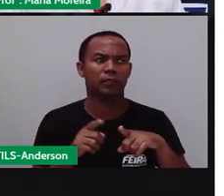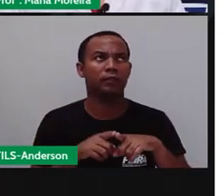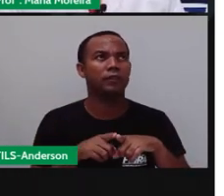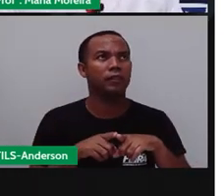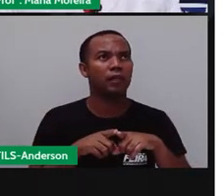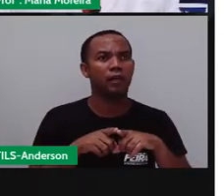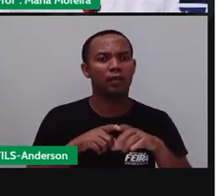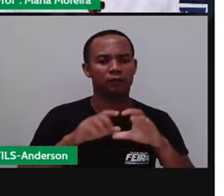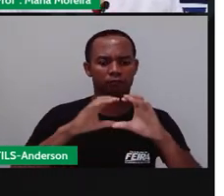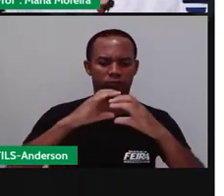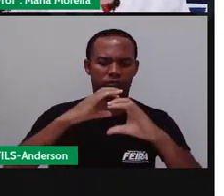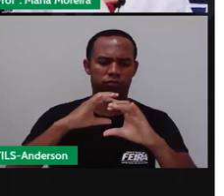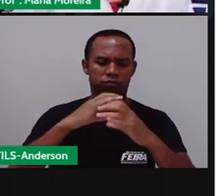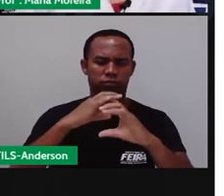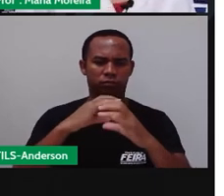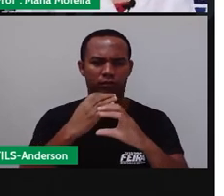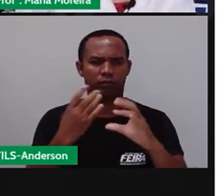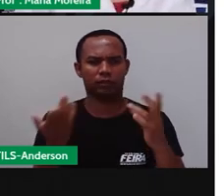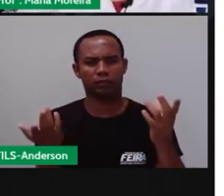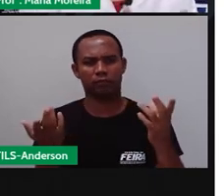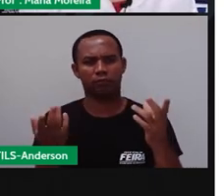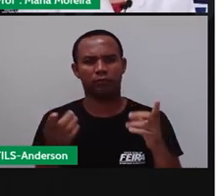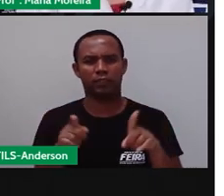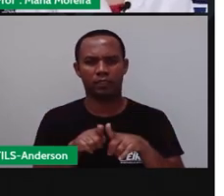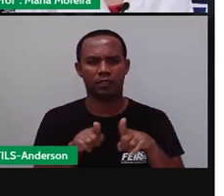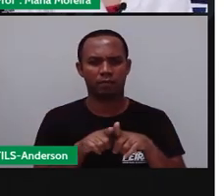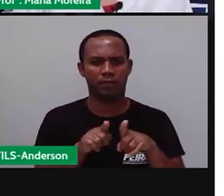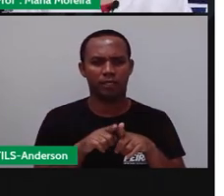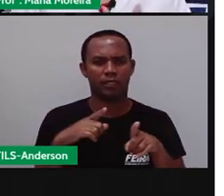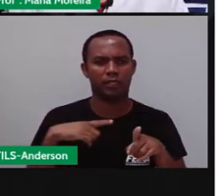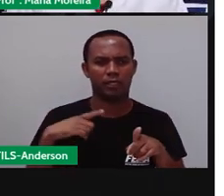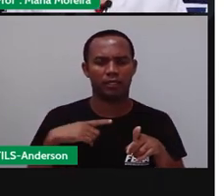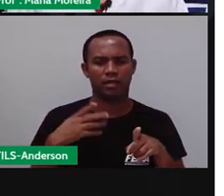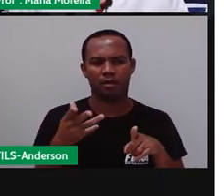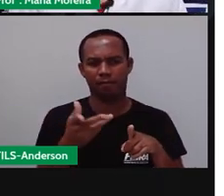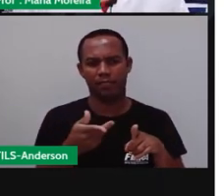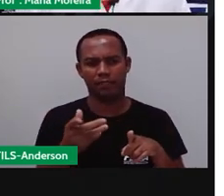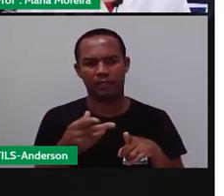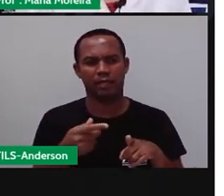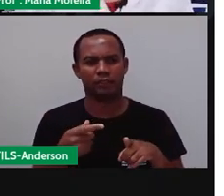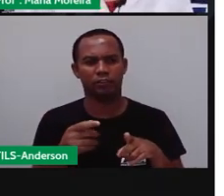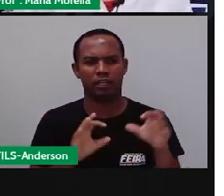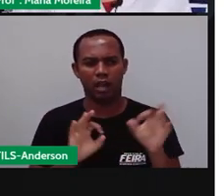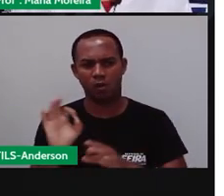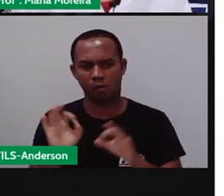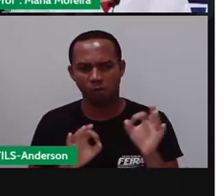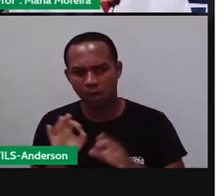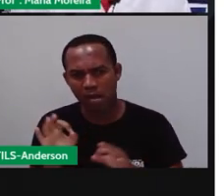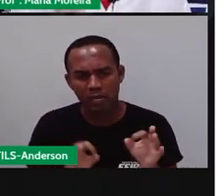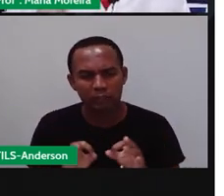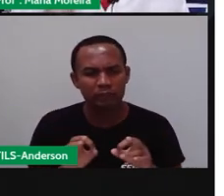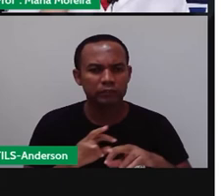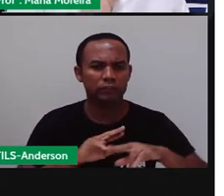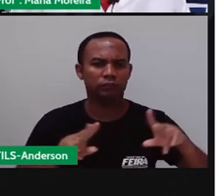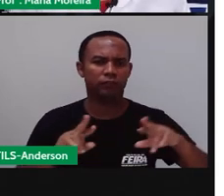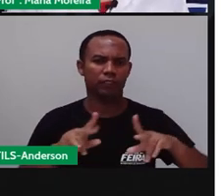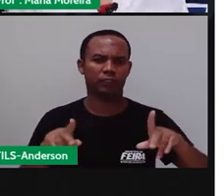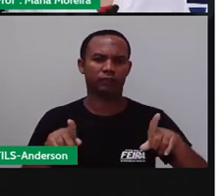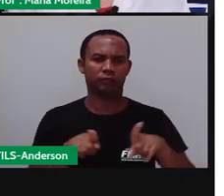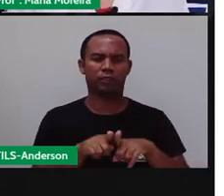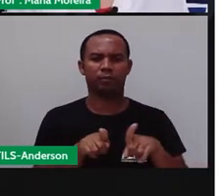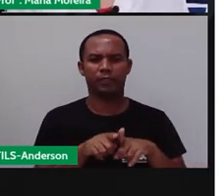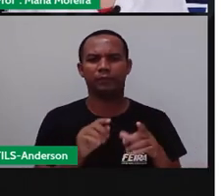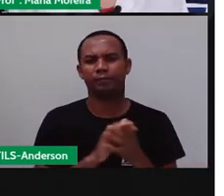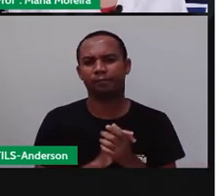né? Outras dependem o quê? De habilidades práticas, como as profissões de faxineiro ou jardineiro, por exemplo. A PRO discorda